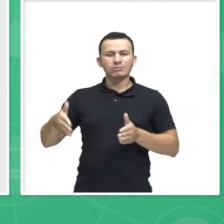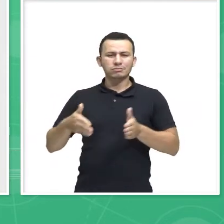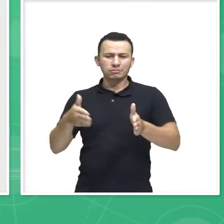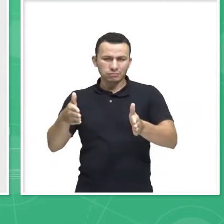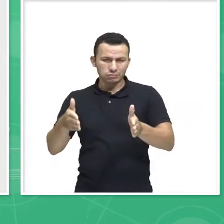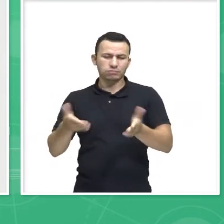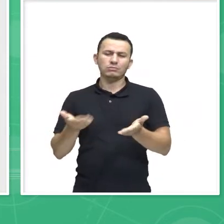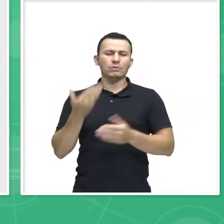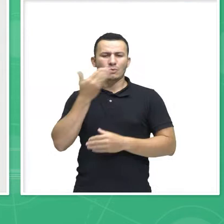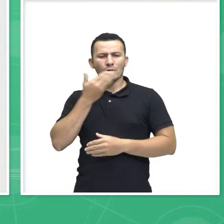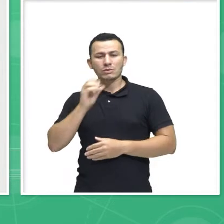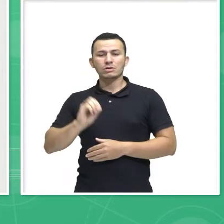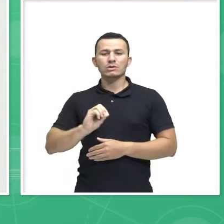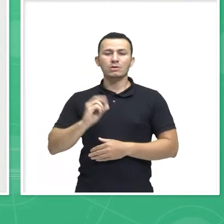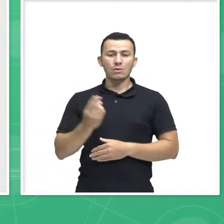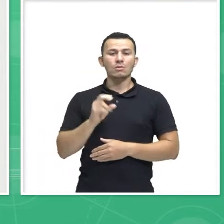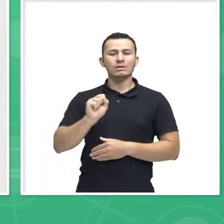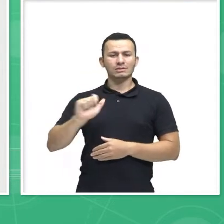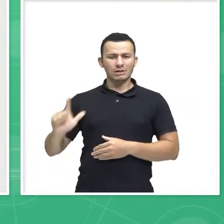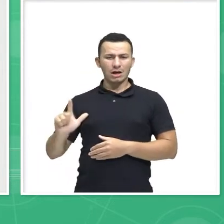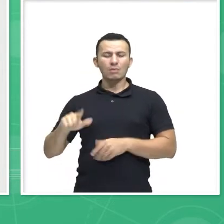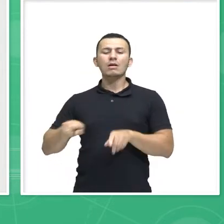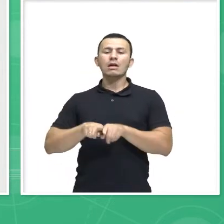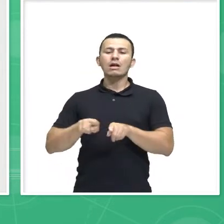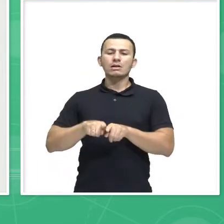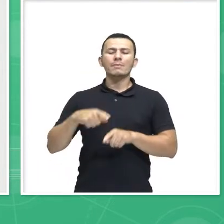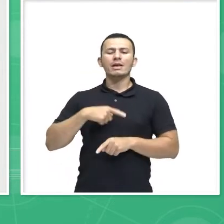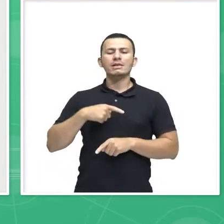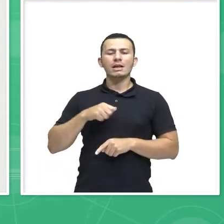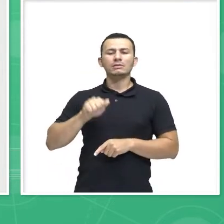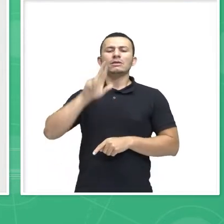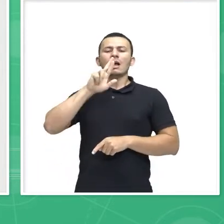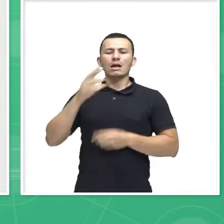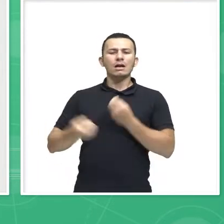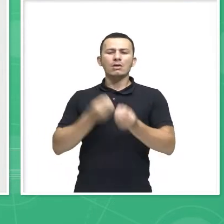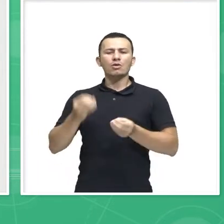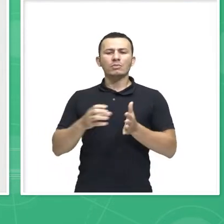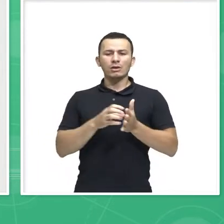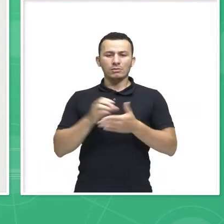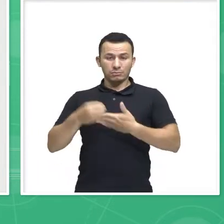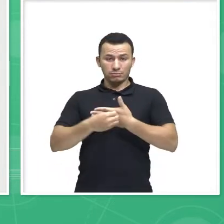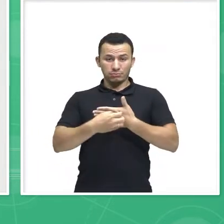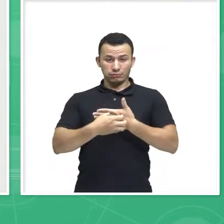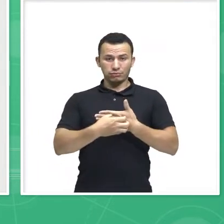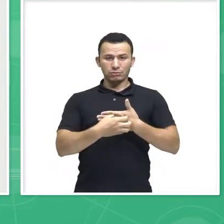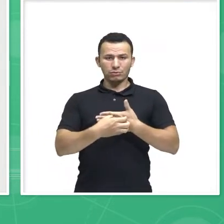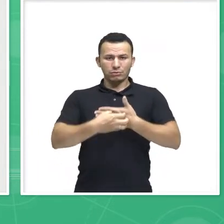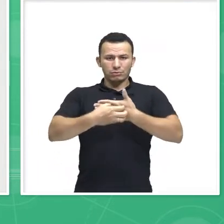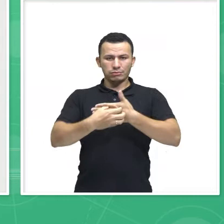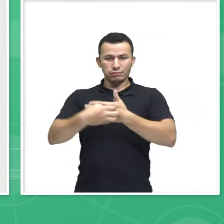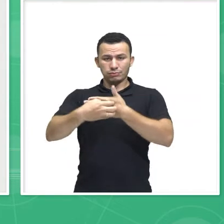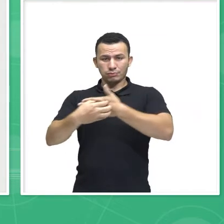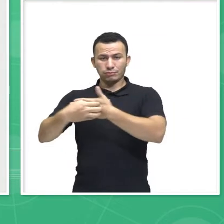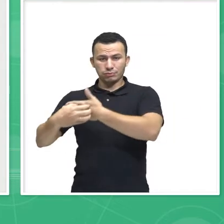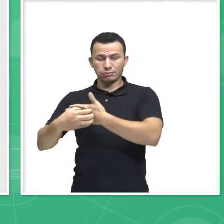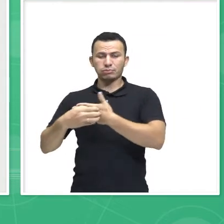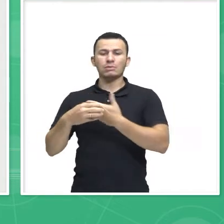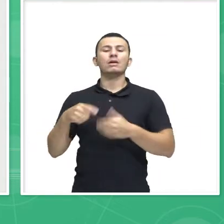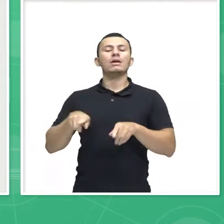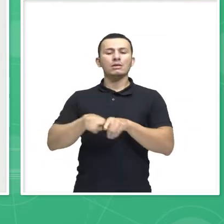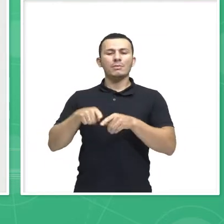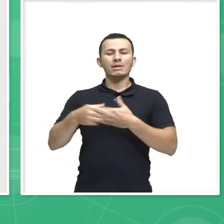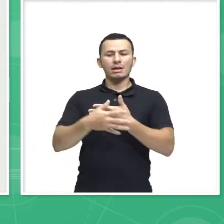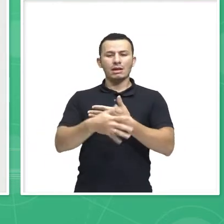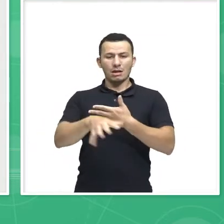água tanto faz do Sono saudável e respiram por brânquias e possuem nadadeiras é importante a gente relembrar